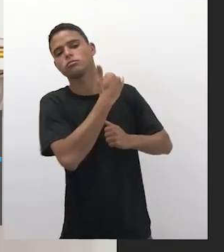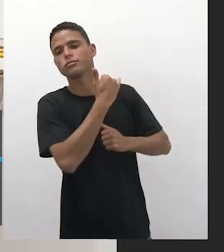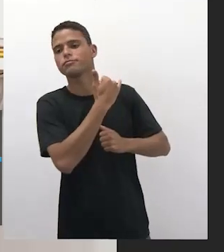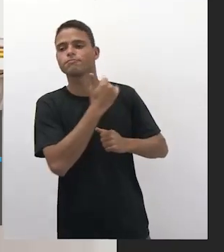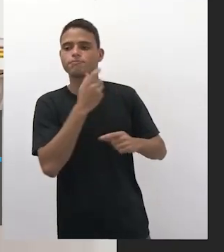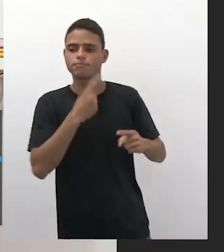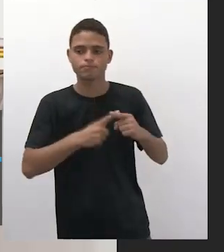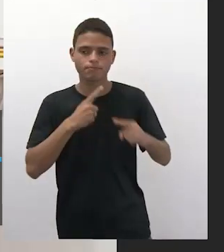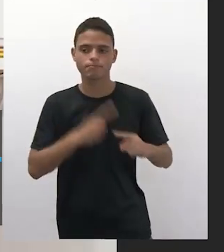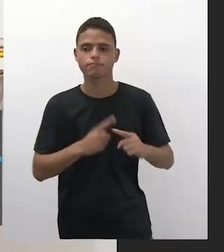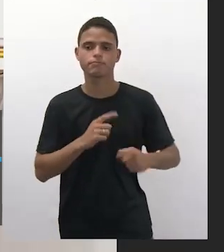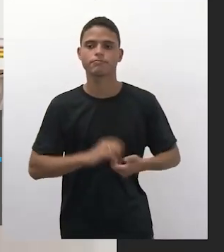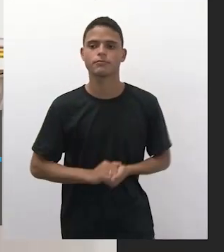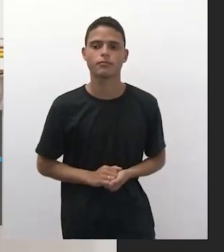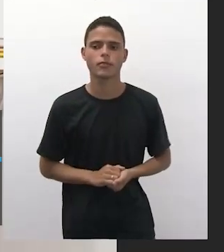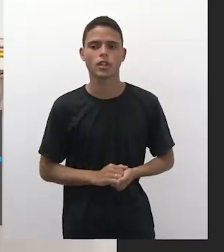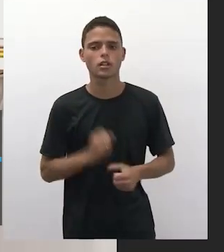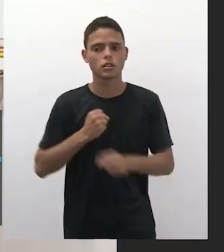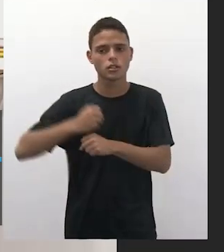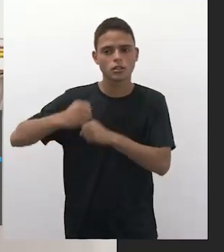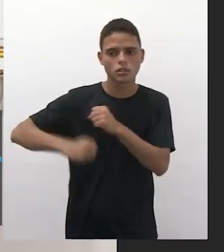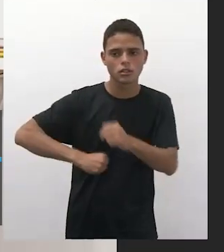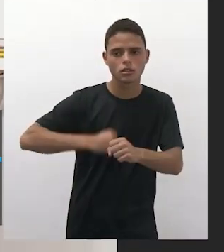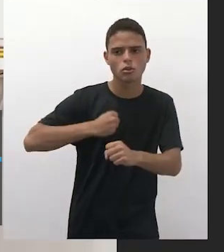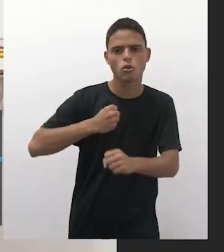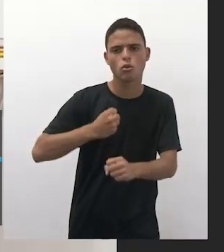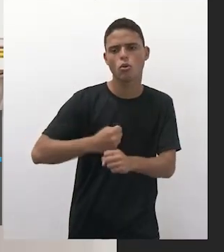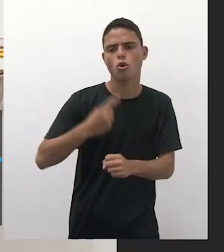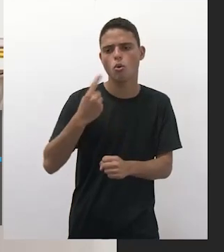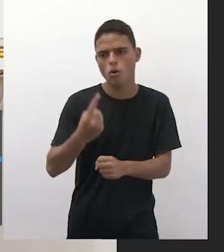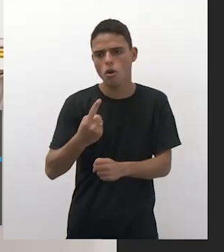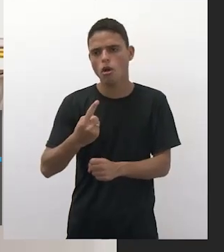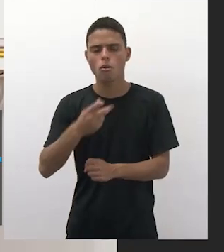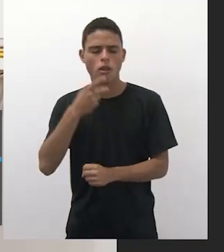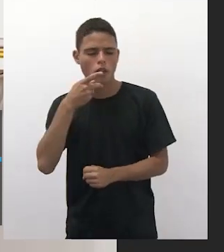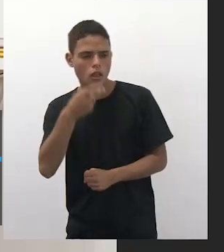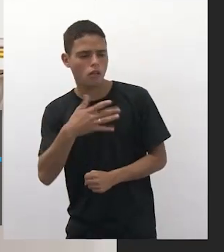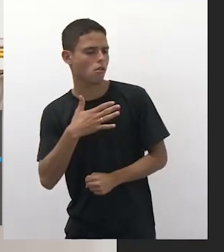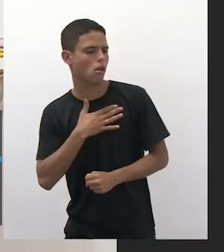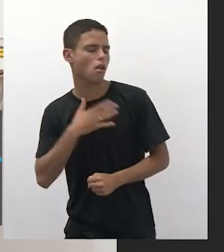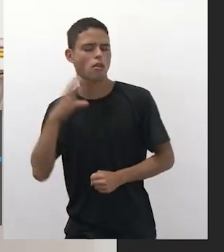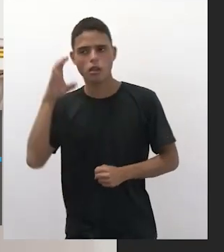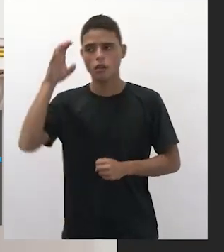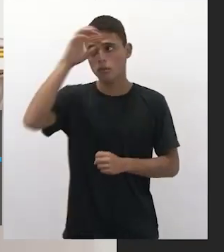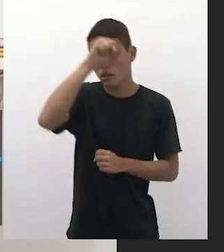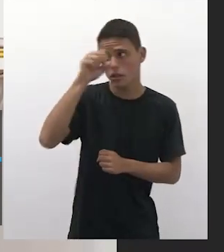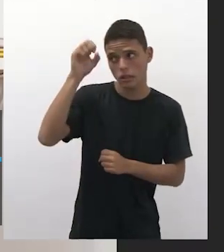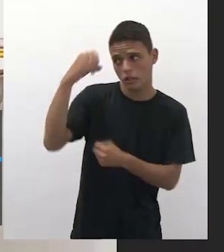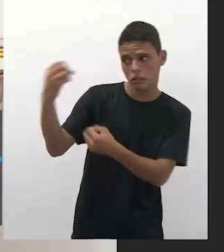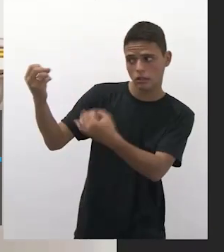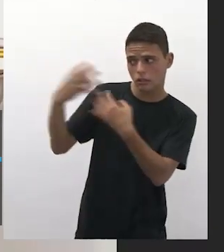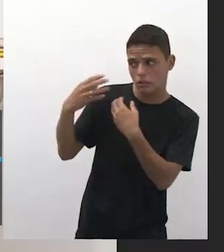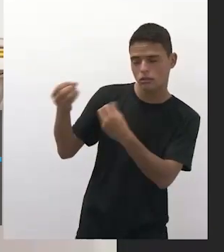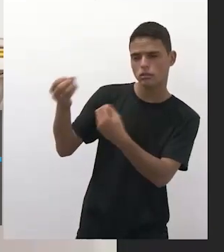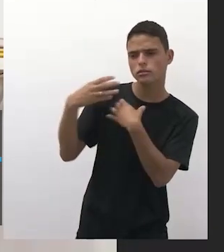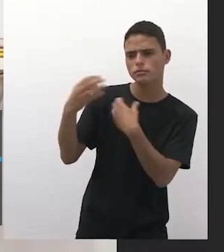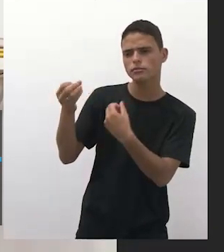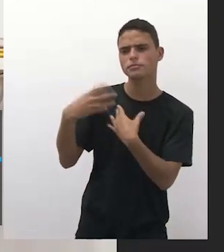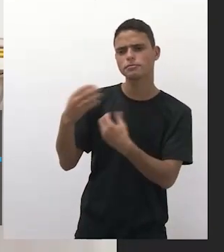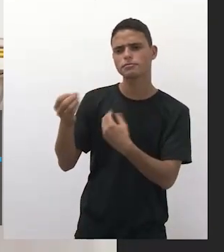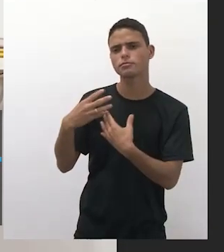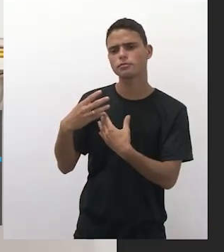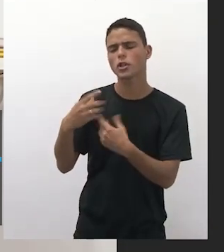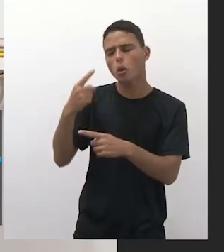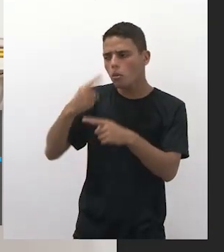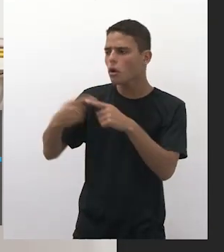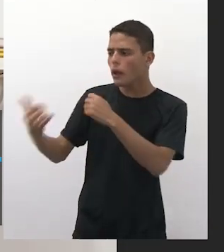jeito? Né? Ela ficou um ano me enganando, falando que eu estava aprendendo, que ela estava me ensinando e que eu, né?